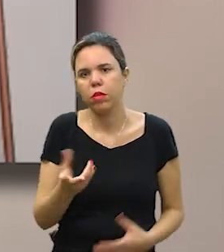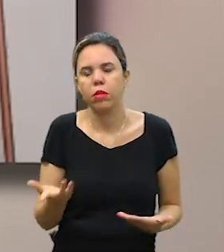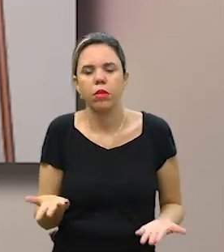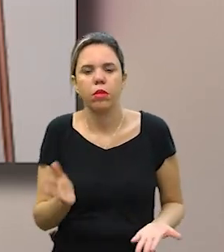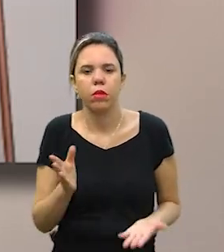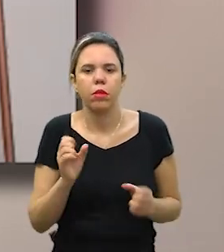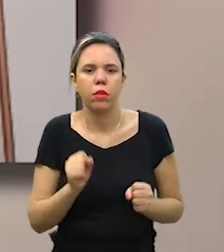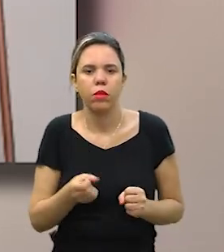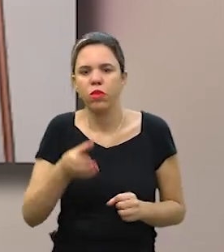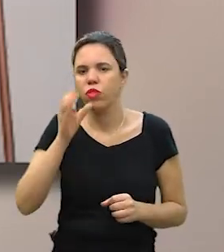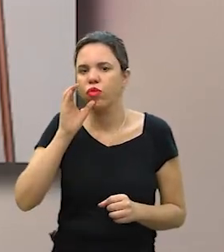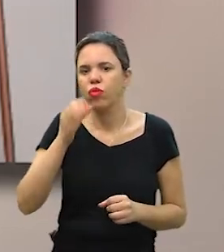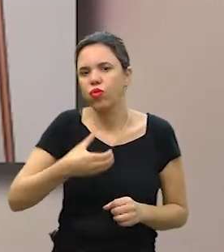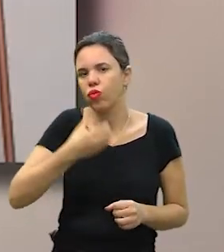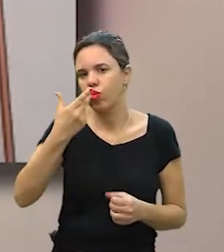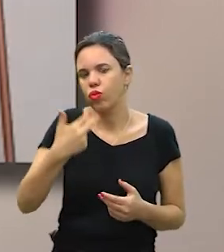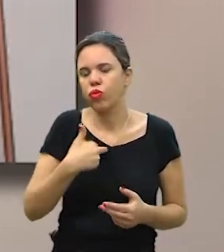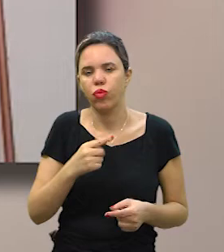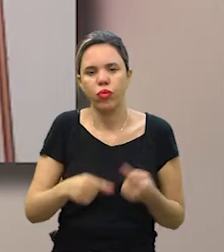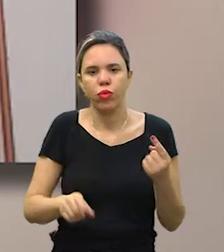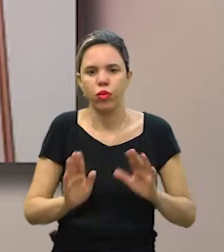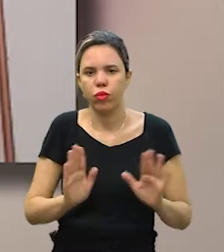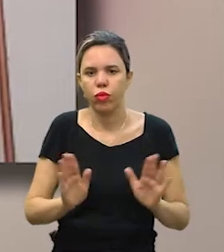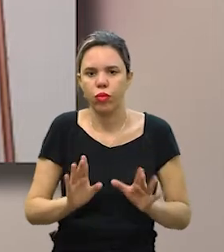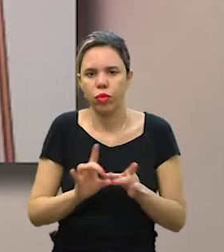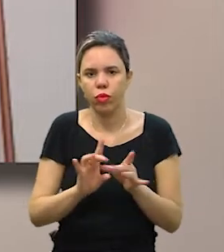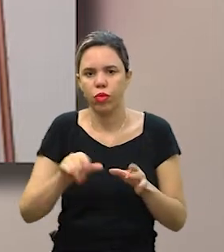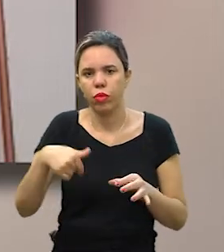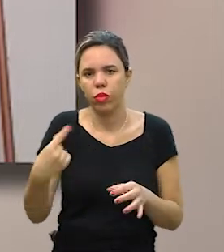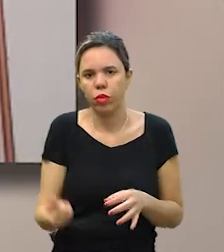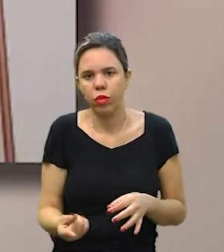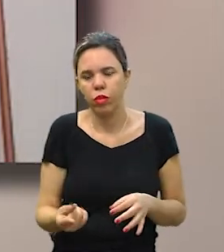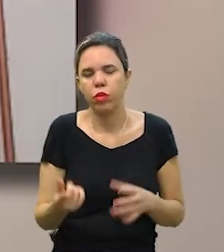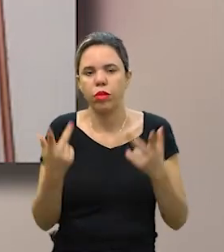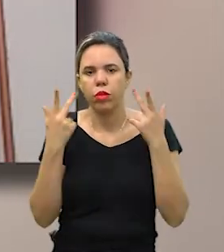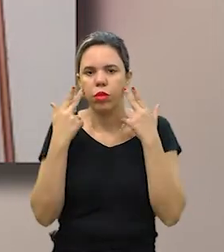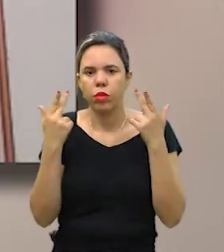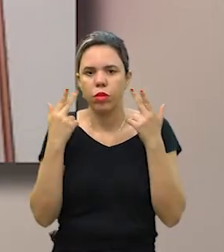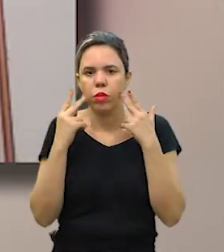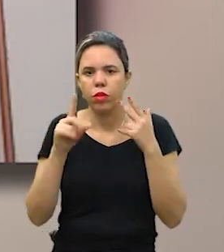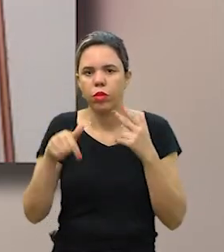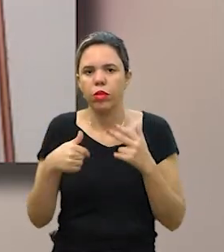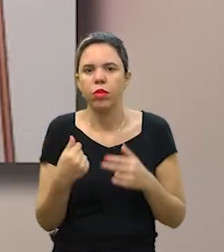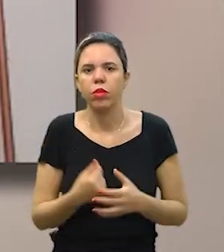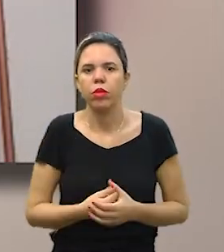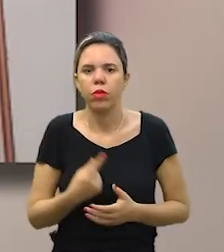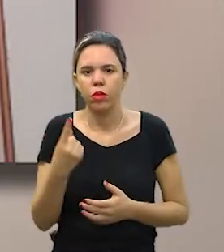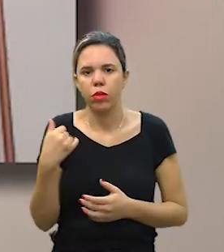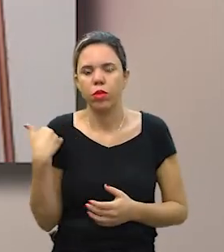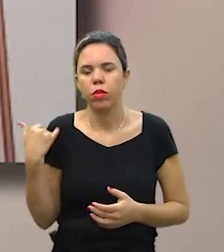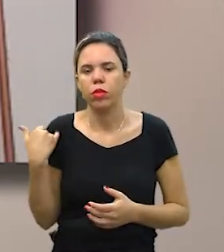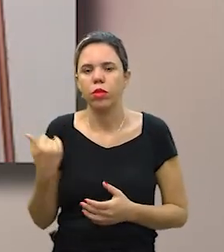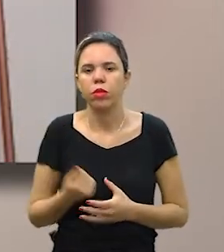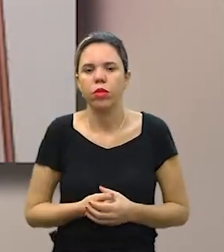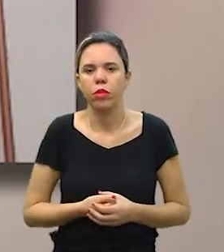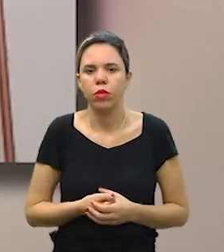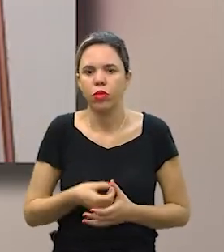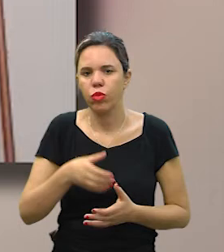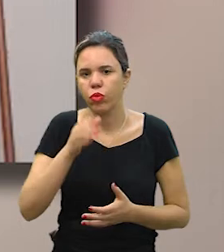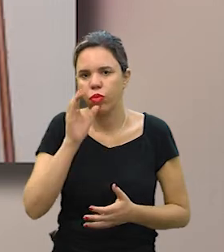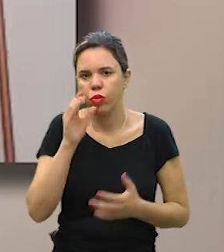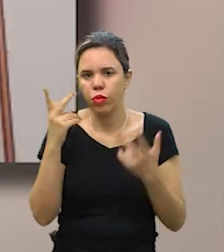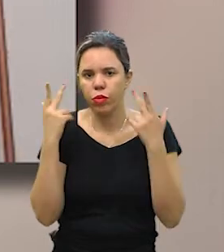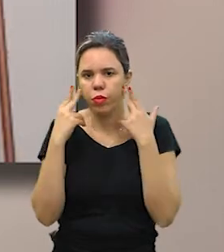sempre têm: eu já posso dar suco de fruta? Não, a gente libera suco de fruta natural só a partir de 1 ano. E